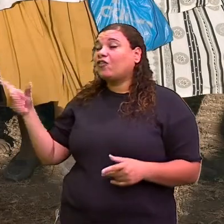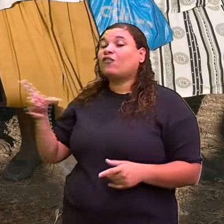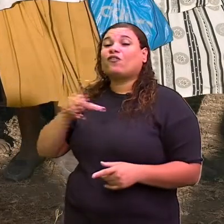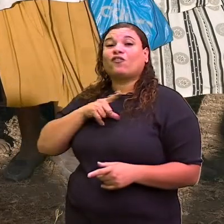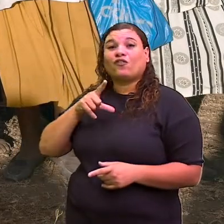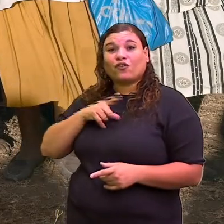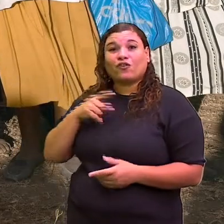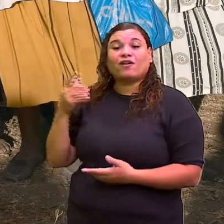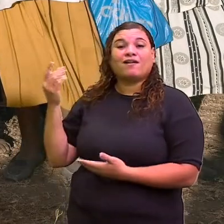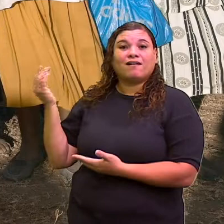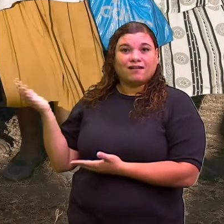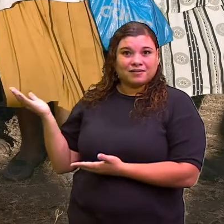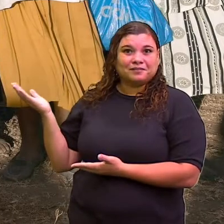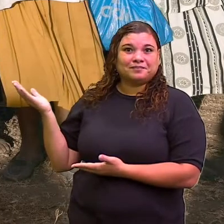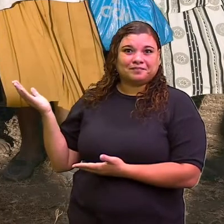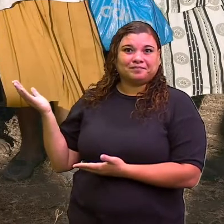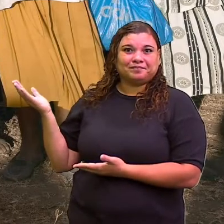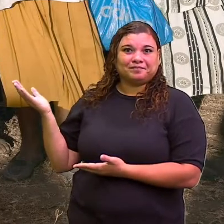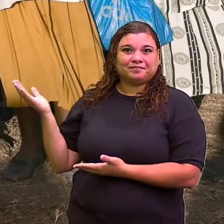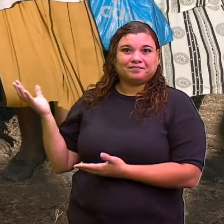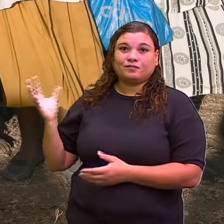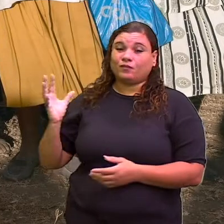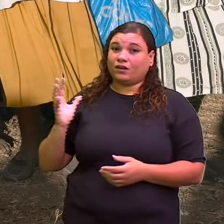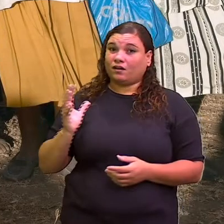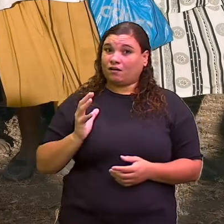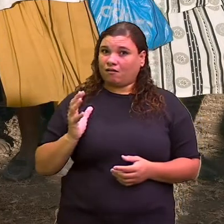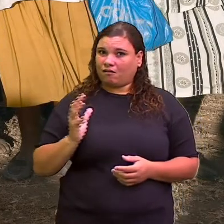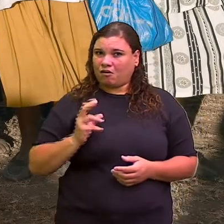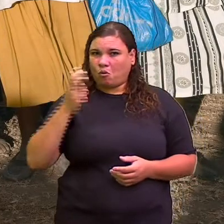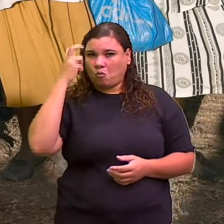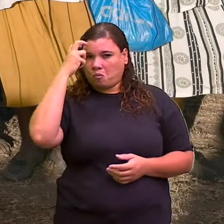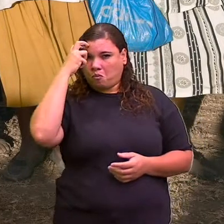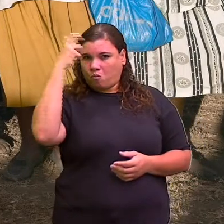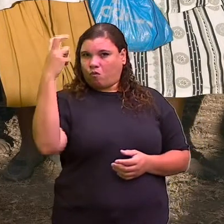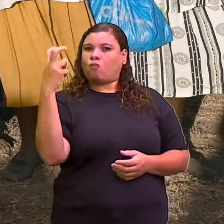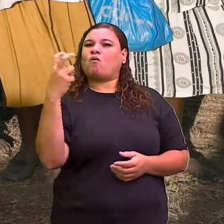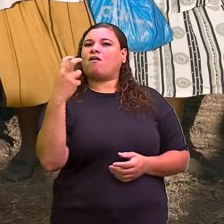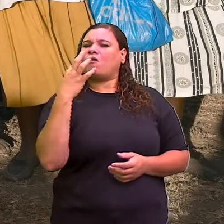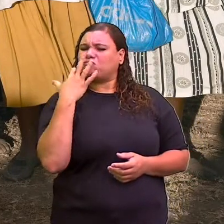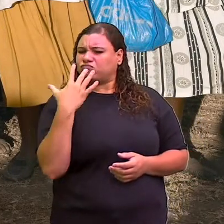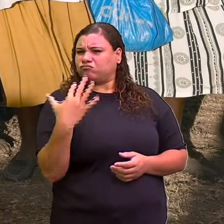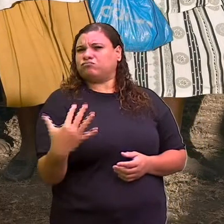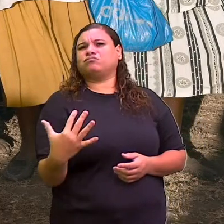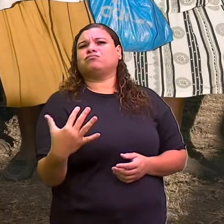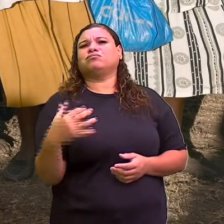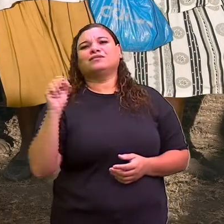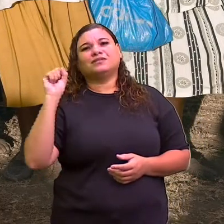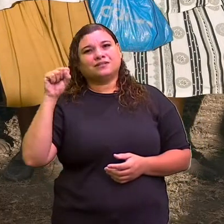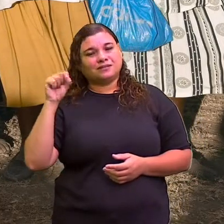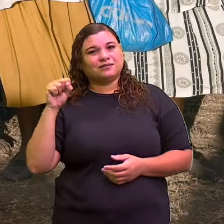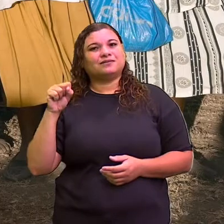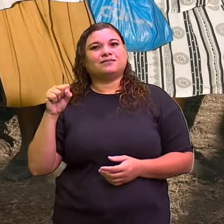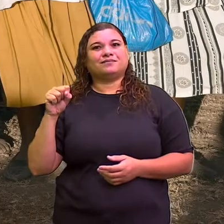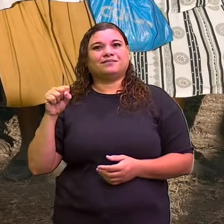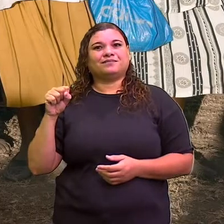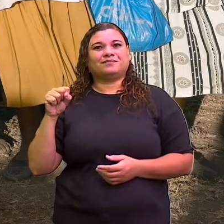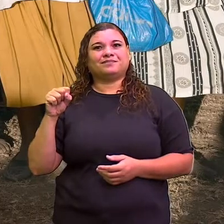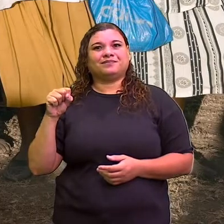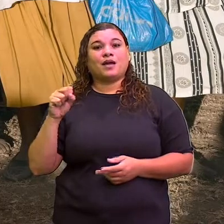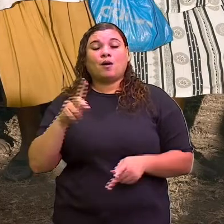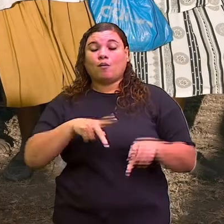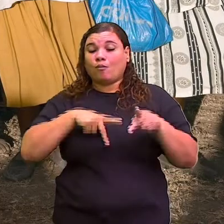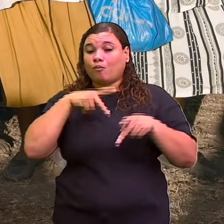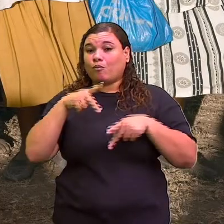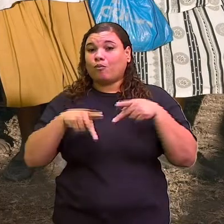africana, que é muito rica, que é muito colorida. Tá? E outra coisa,